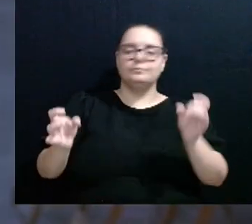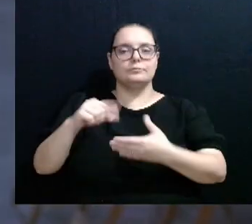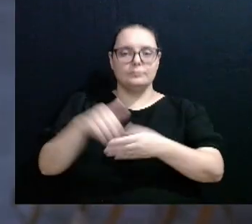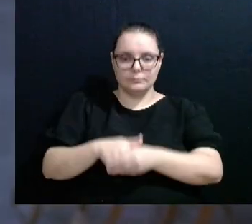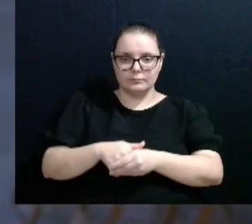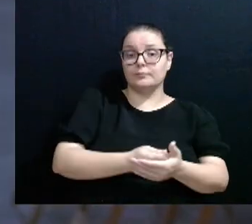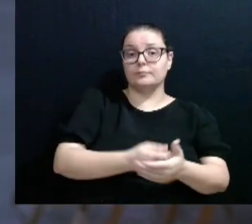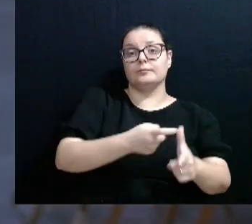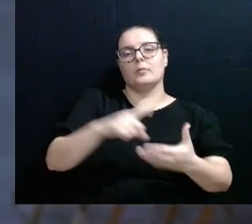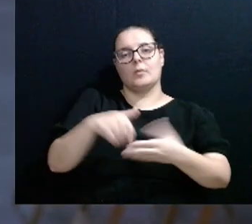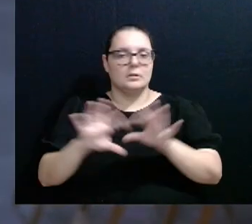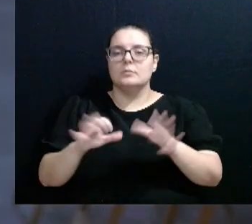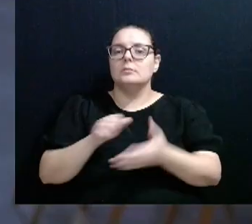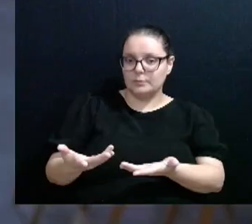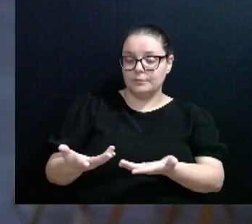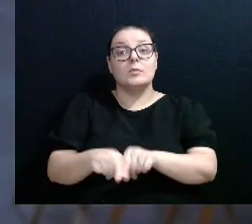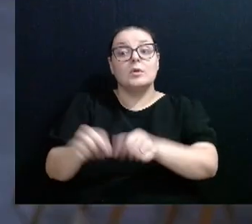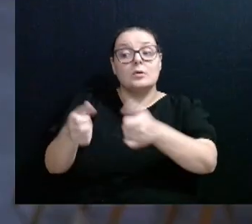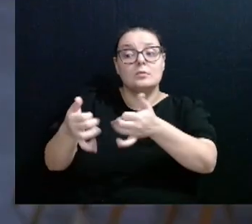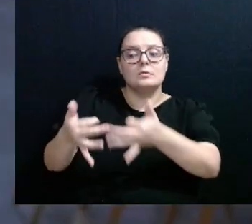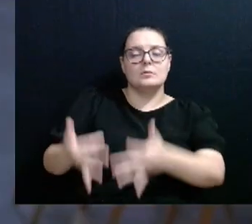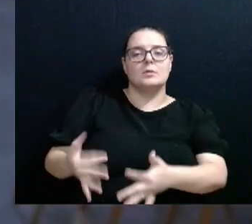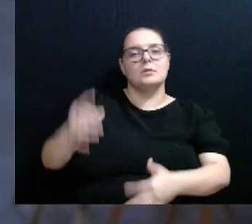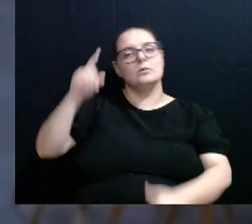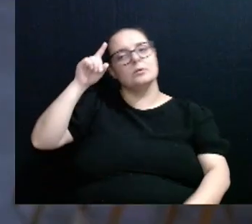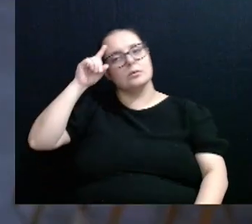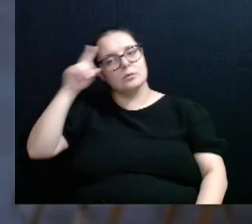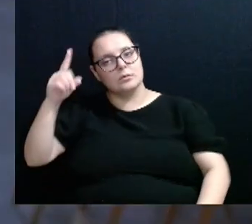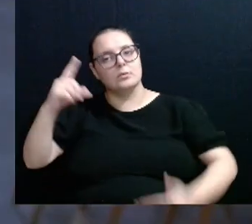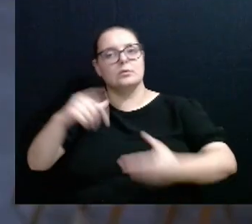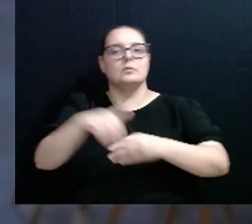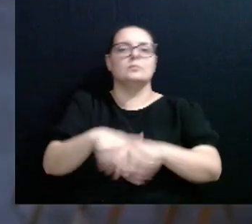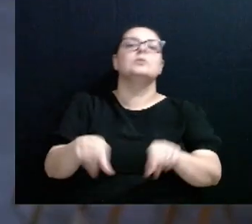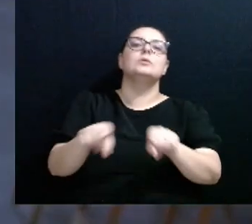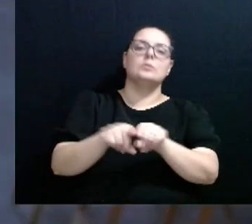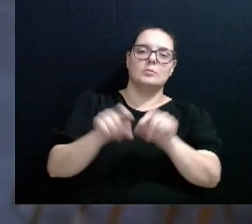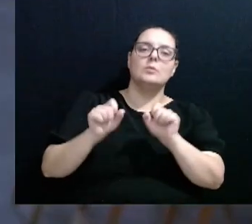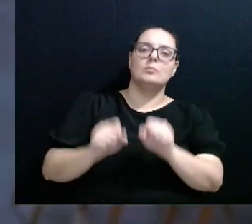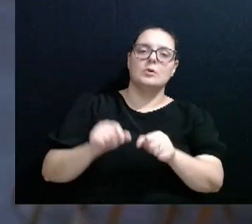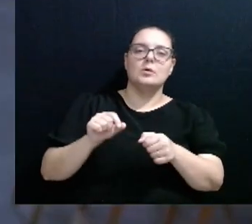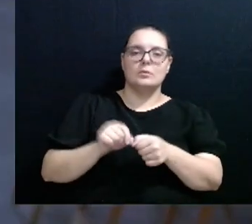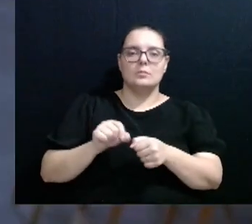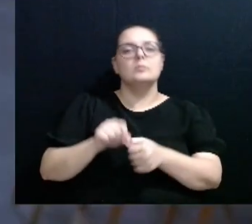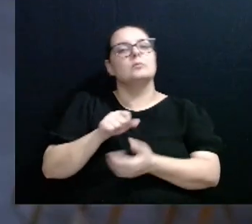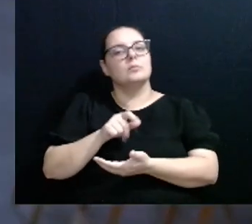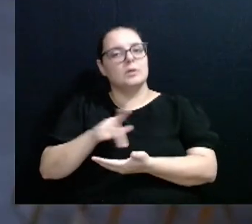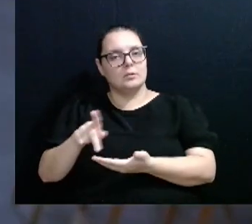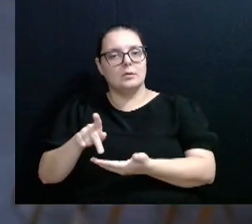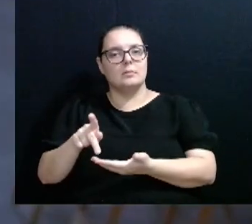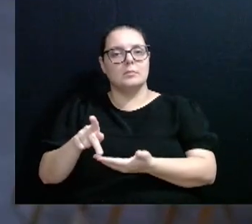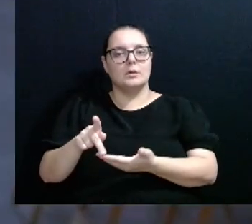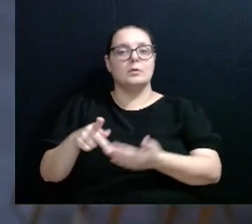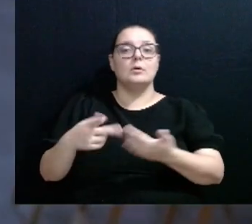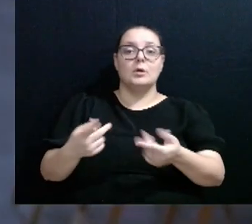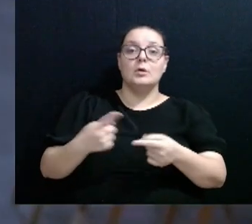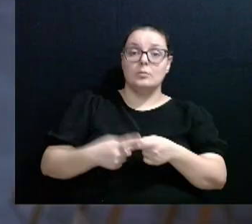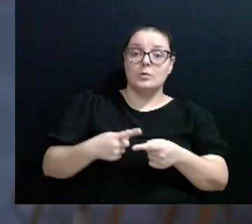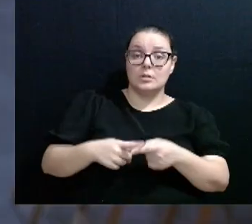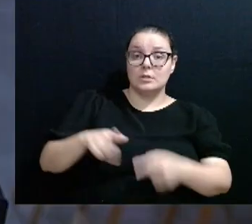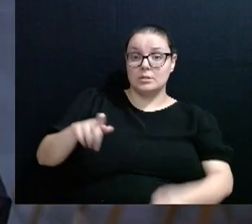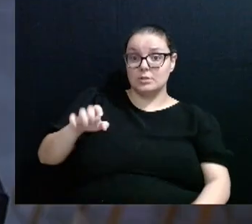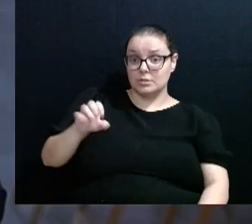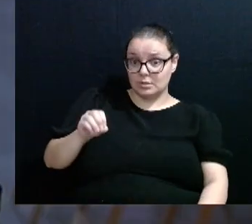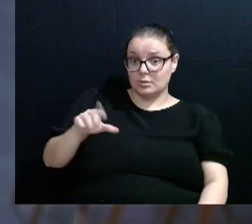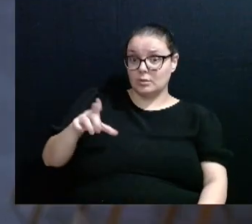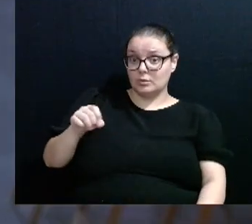a justificativa no dia da eleição também pode ser feita pelo aplicativo, pois ele tem o geolocalizador.